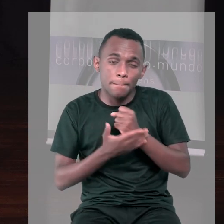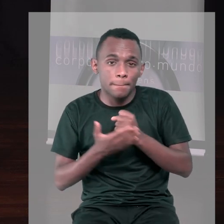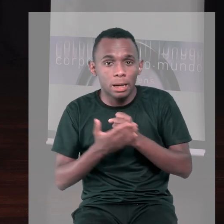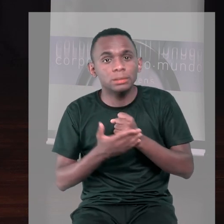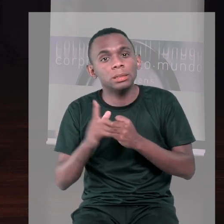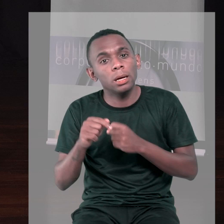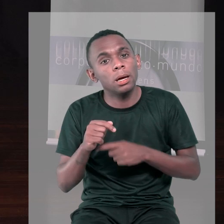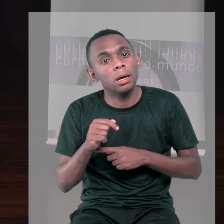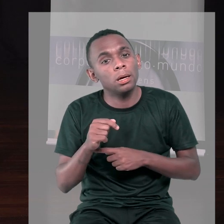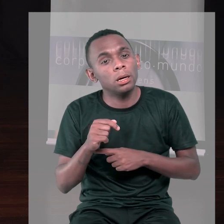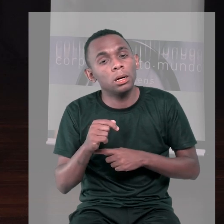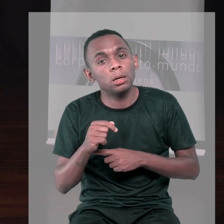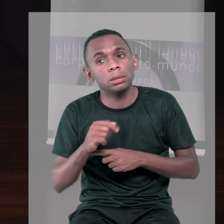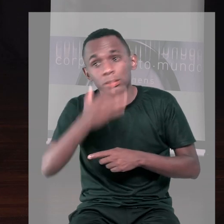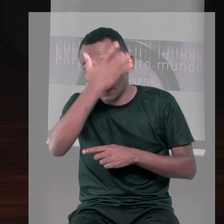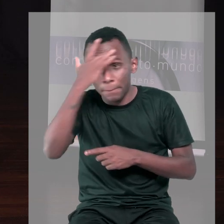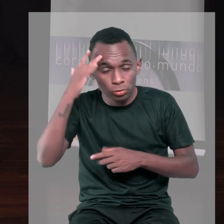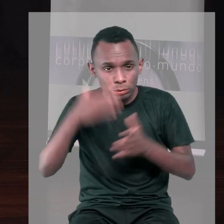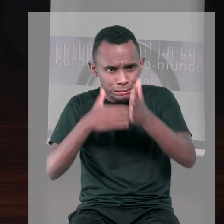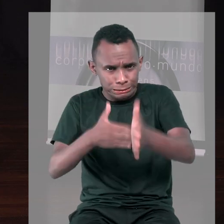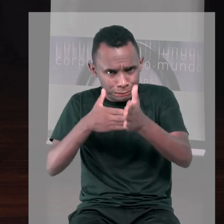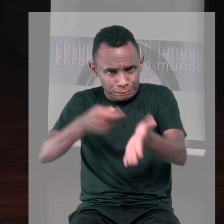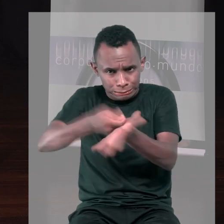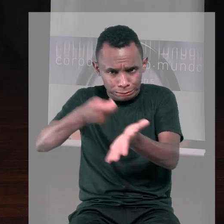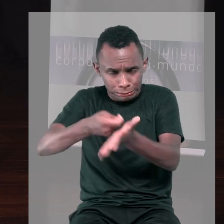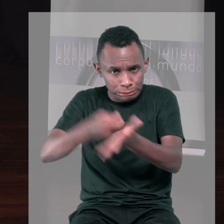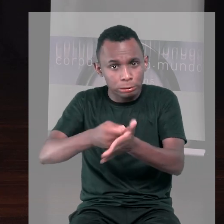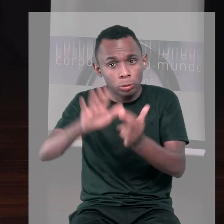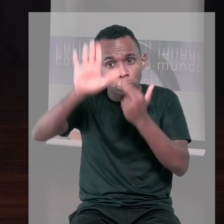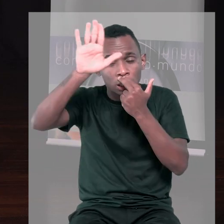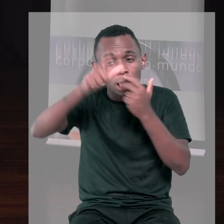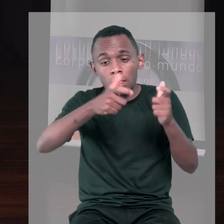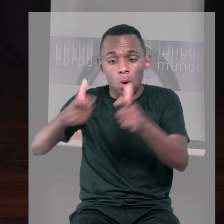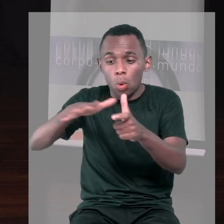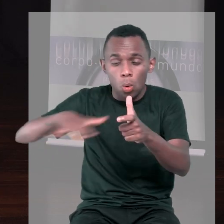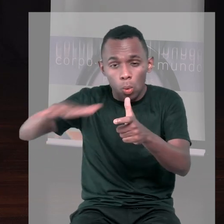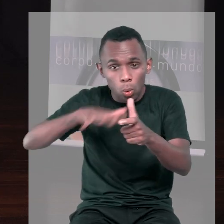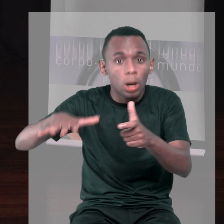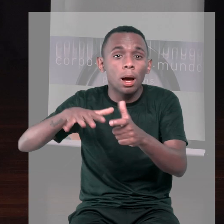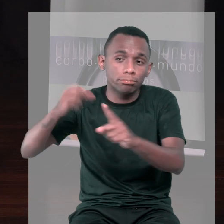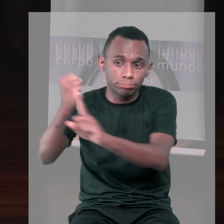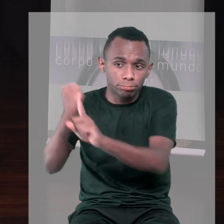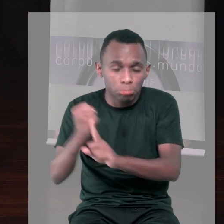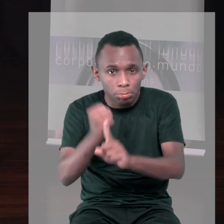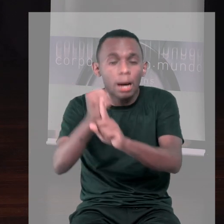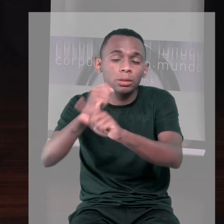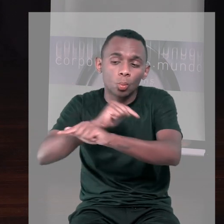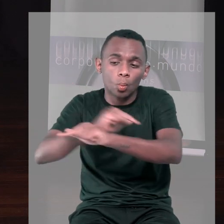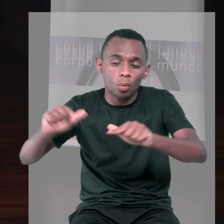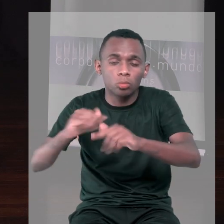Eichmann se ocupou, sobretudo, dos transportes, dos transportes para os campos de